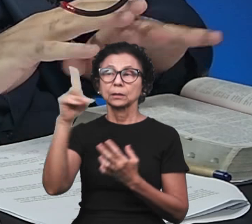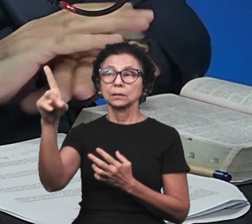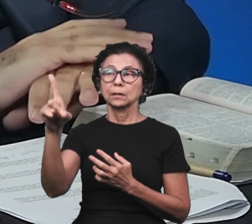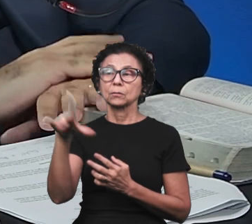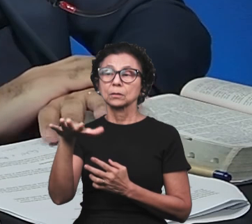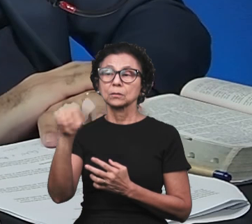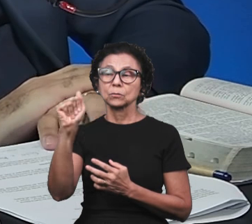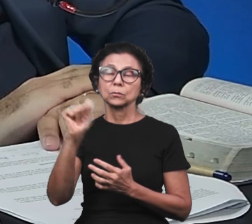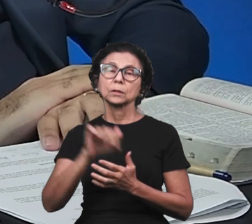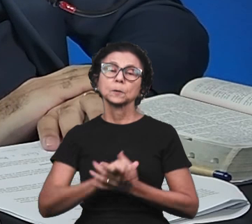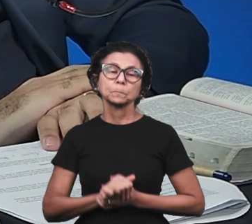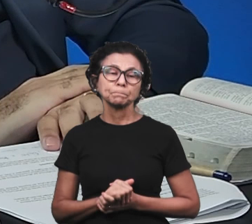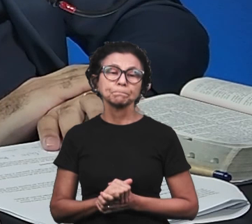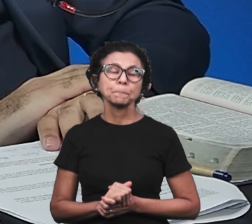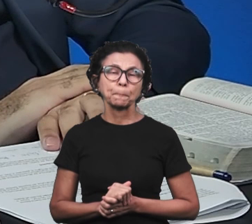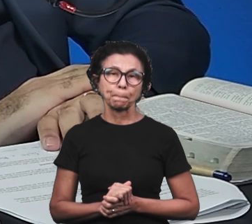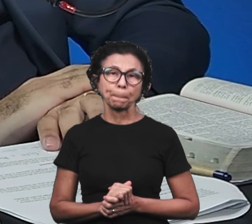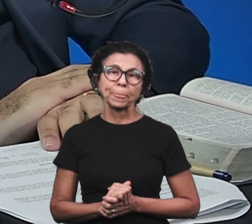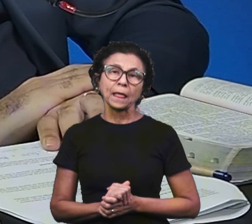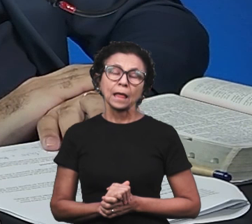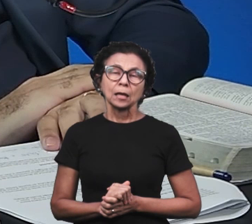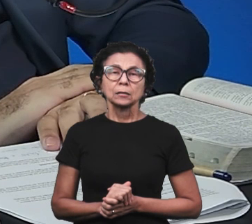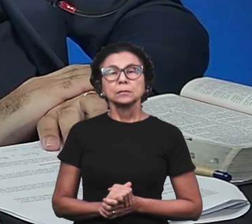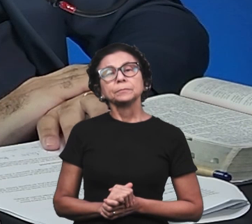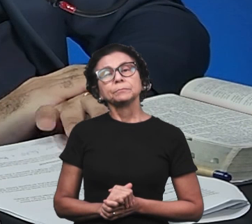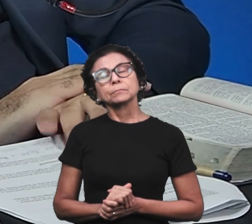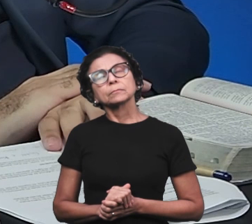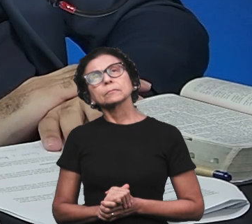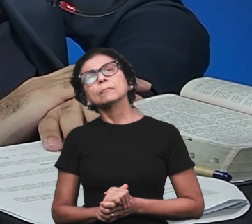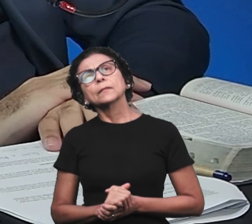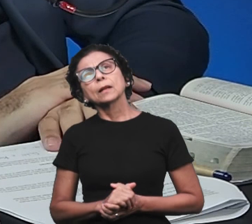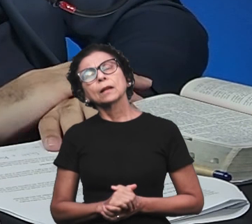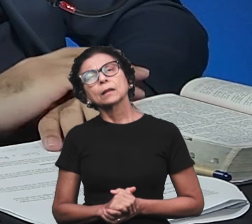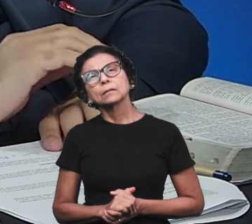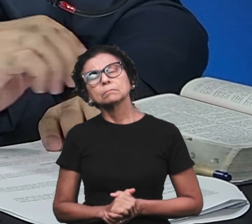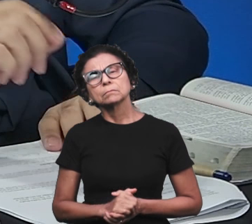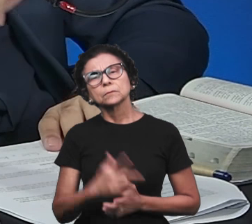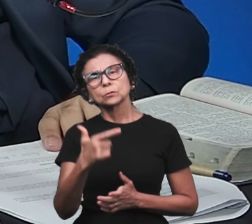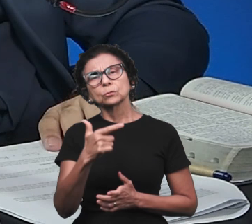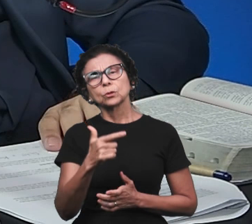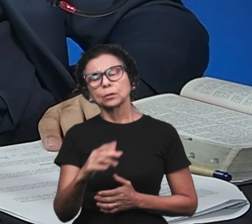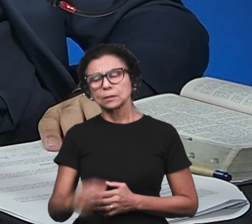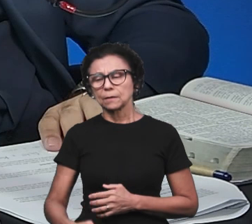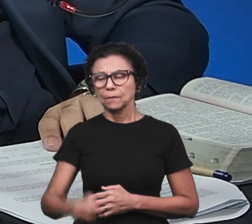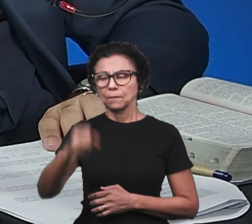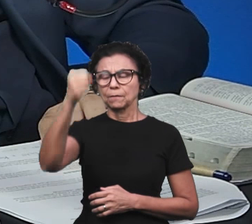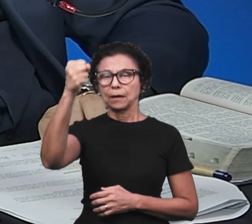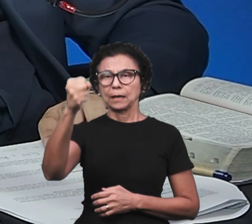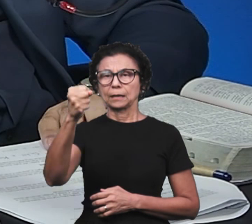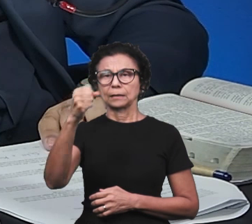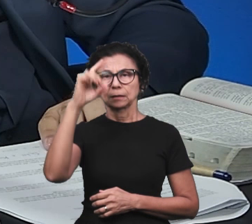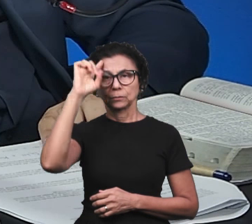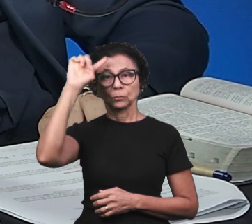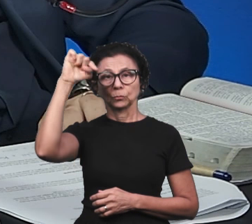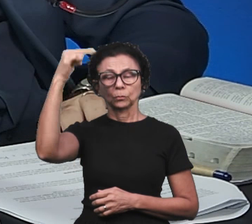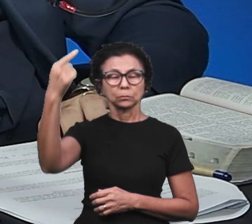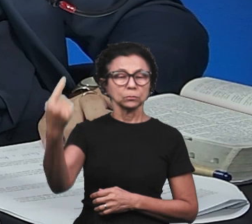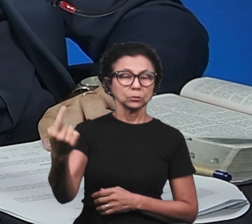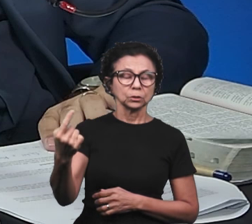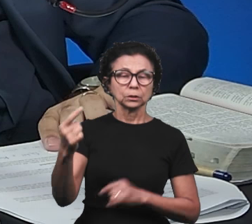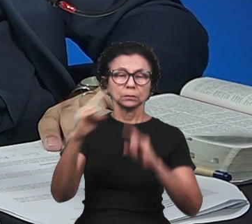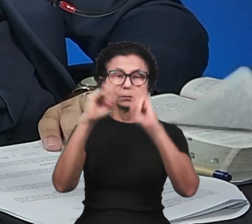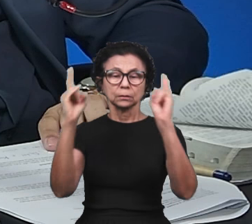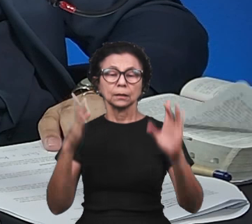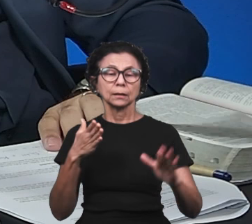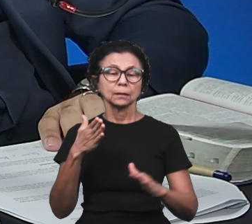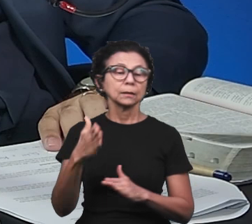12 varas, de um dia para o outro. No outro dia chegaram, entraram e estava lá a vara de Arão.